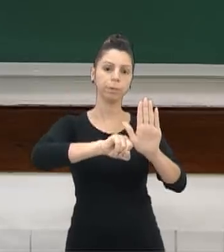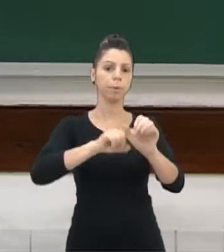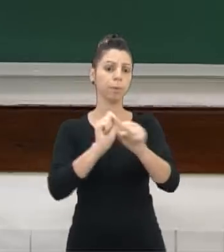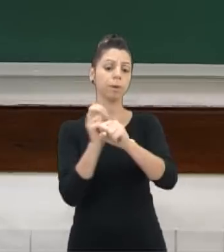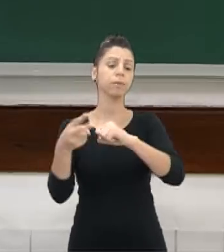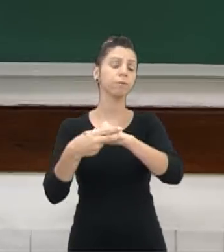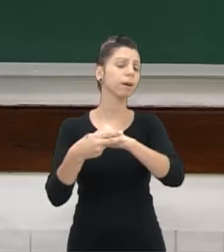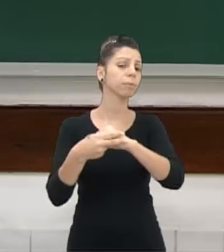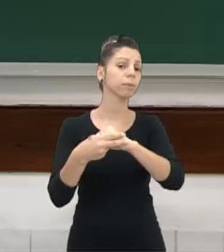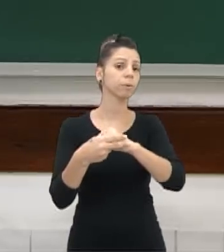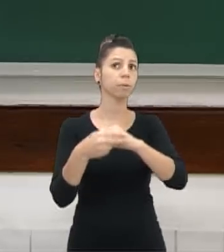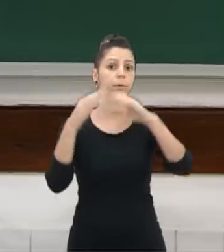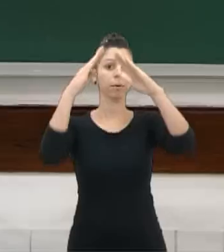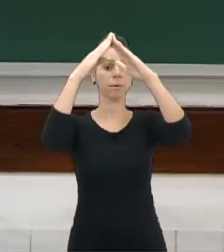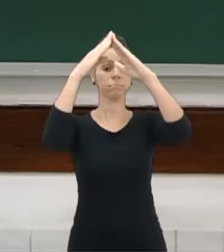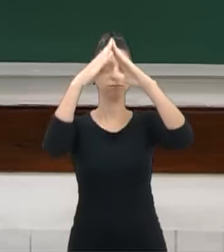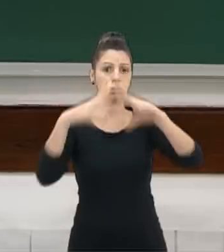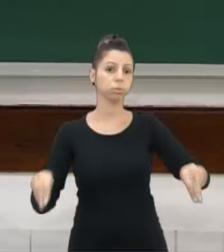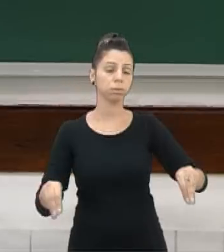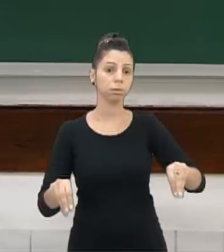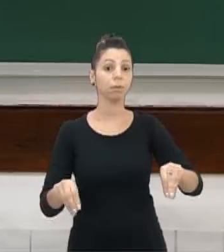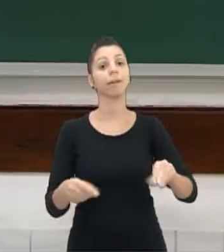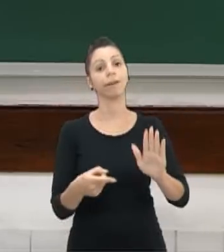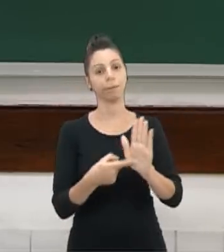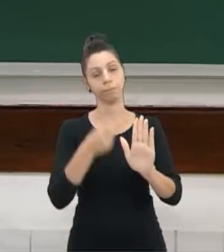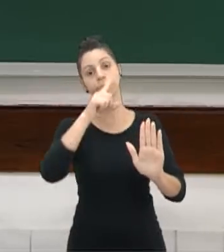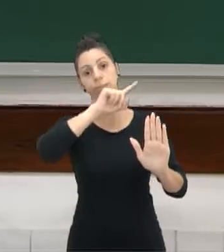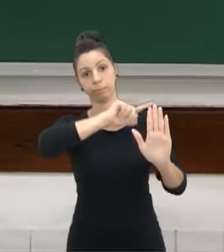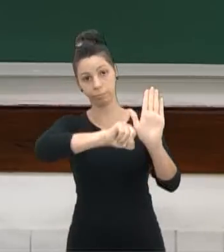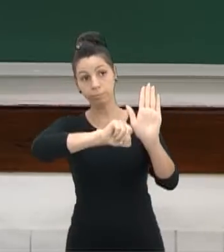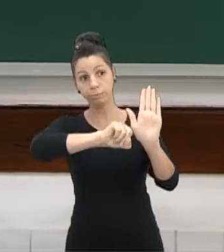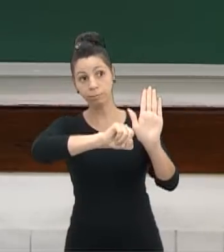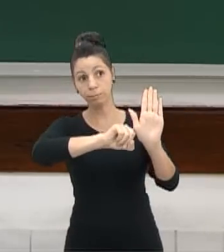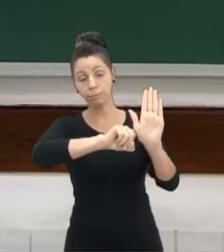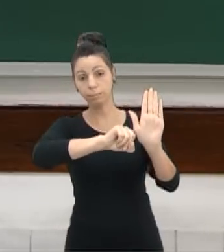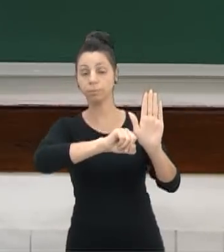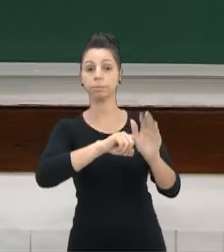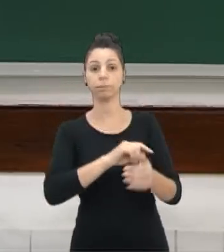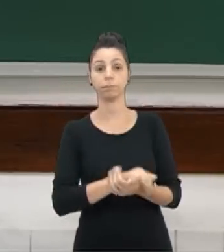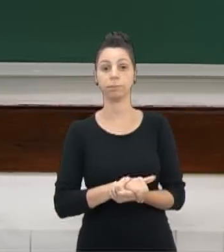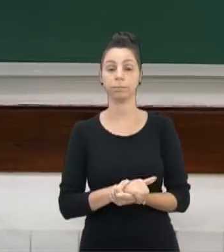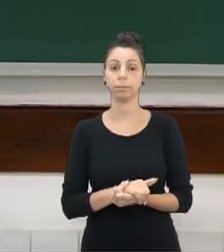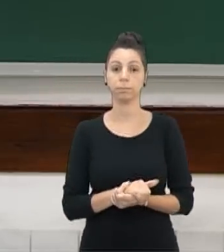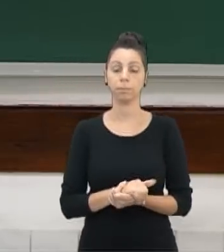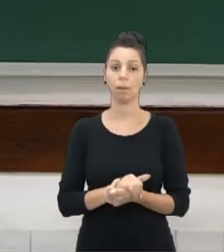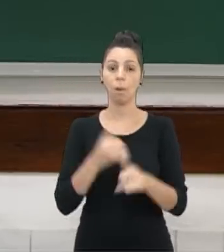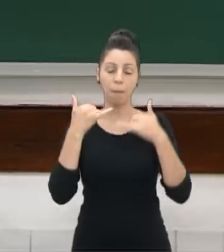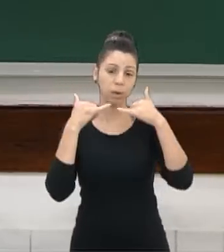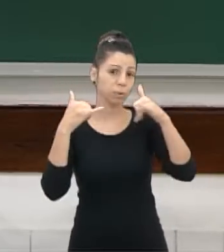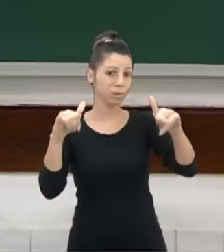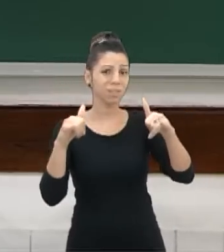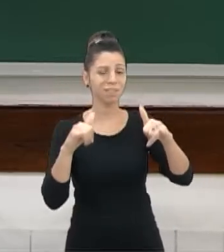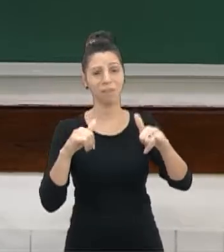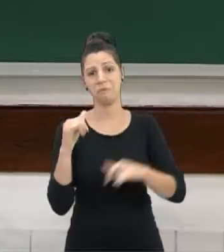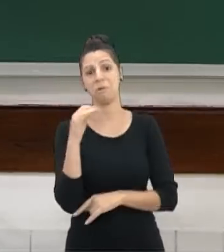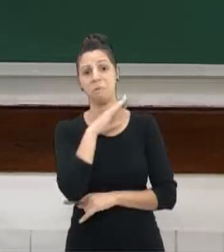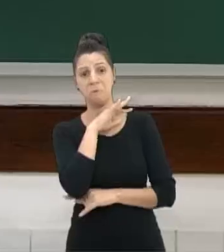teto desabou. É uma metáfora, né? Vamos usar isso como metáfora, né? De repente uma notícia que não foi tão